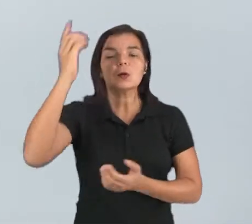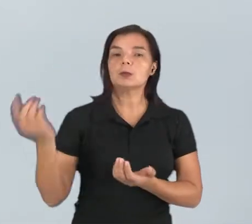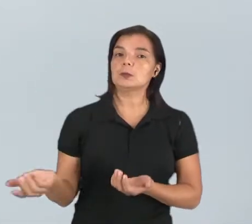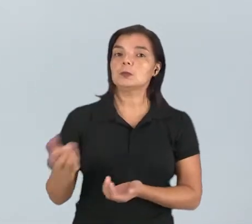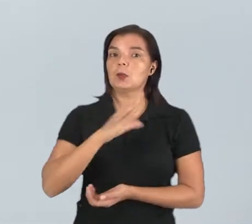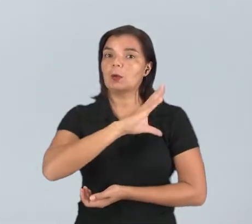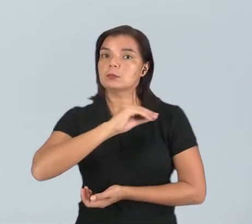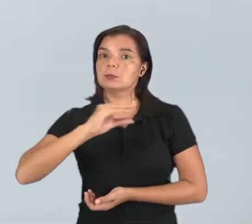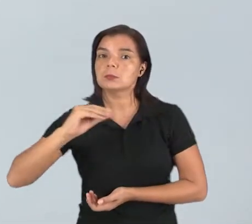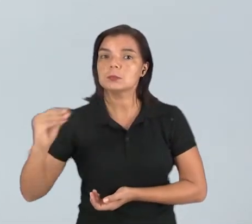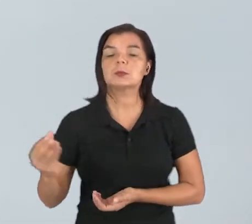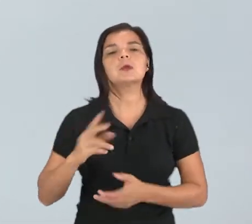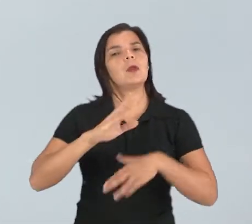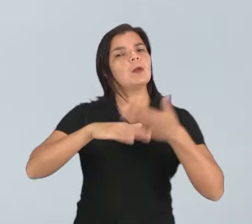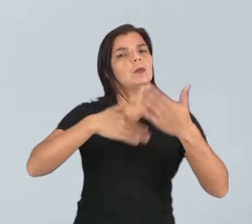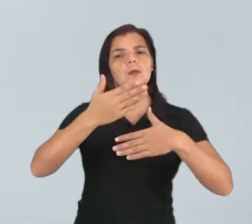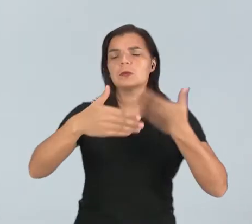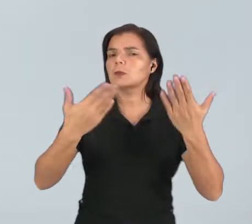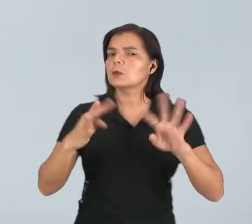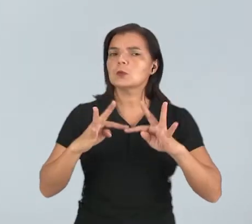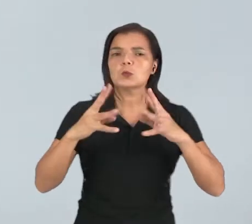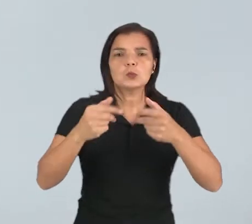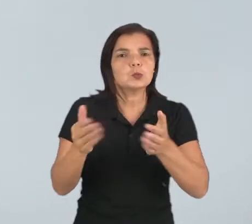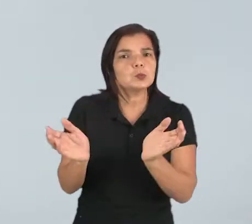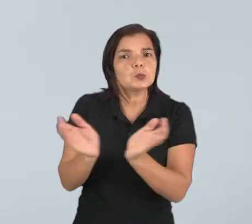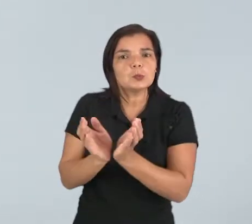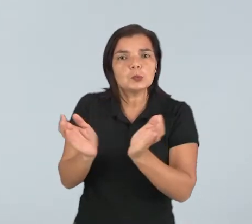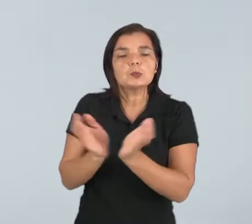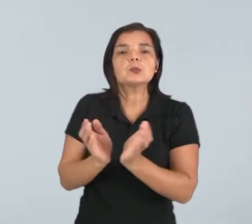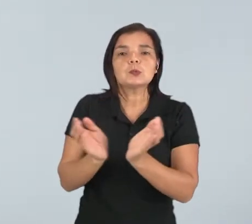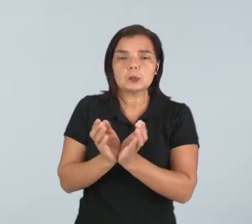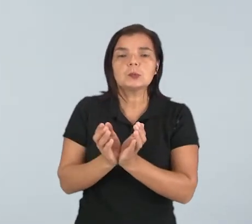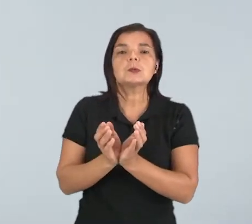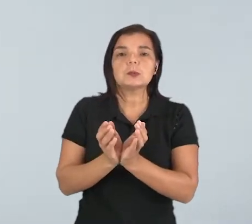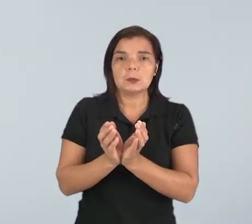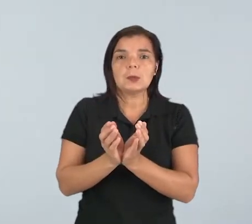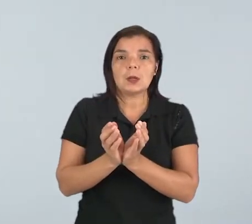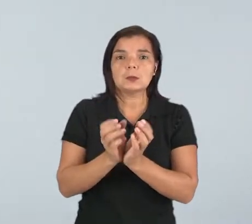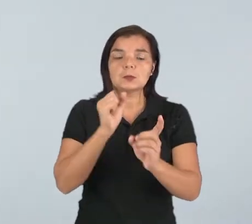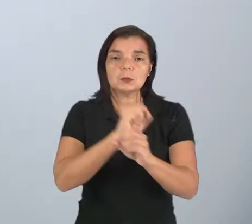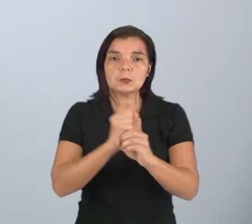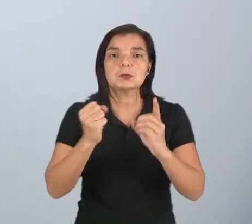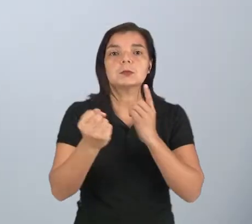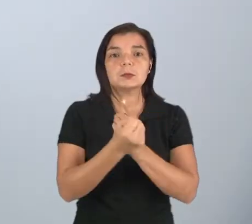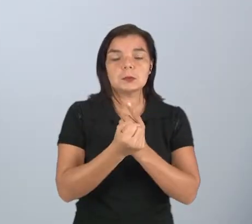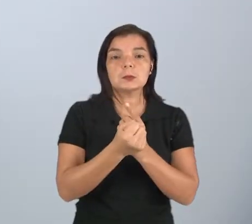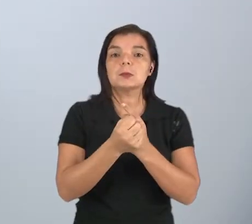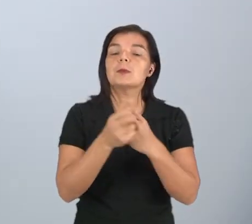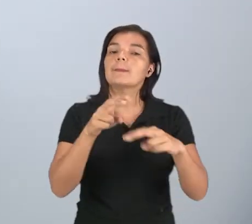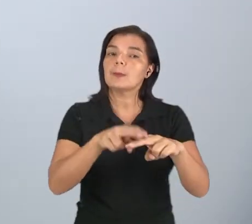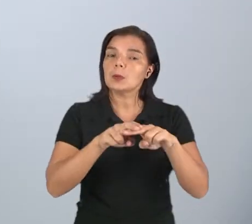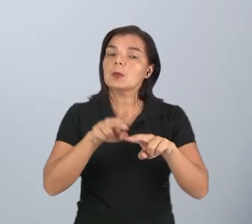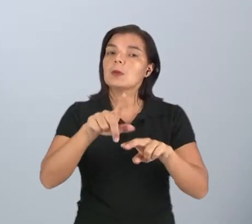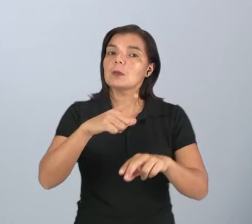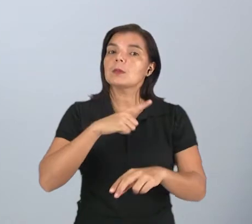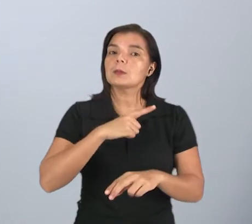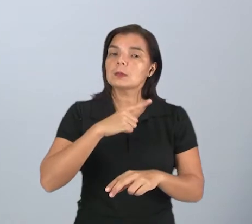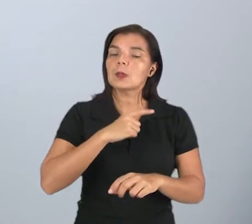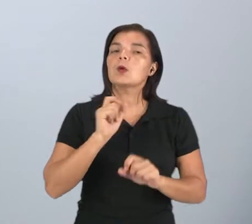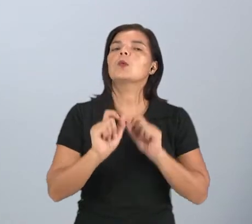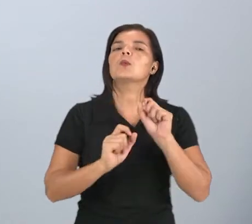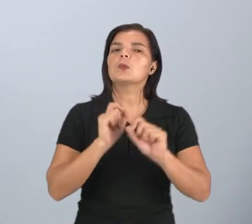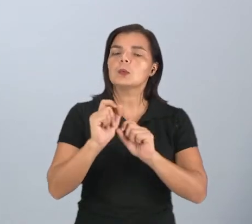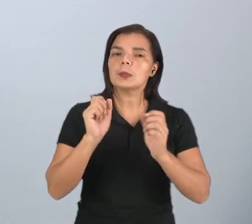adolescentes, enfim, envolve todos os grupos aí, todas as esferas sociais. E para isso, eu tenho que levar